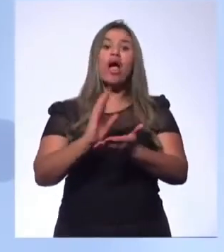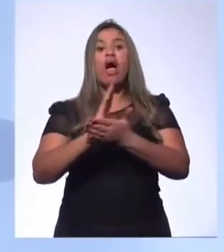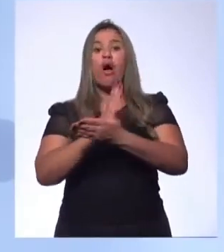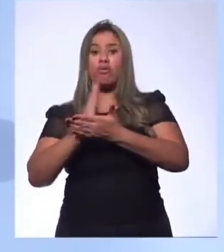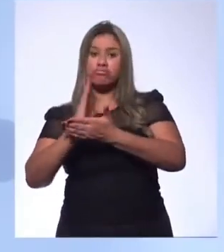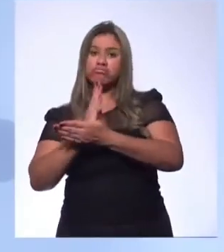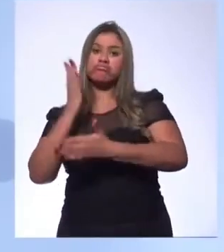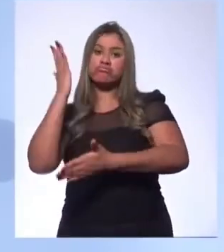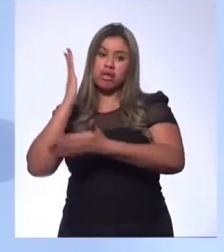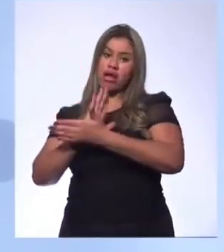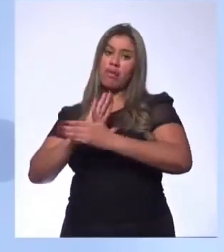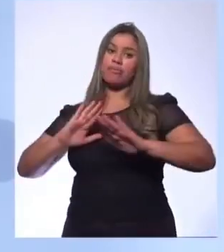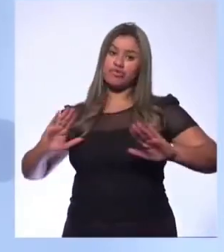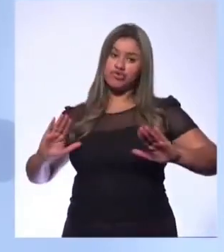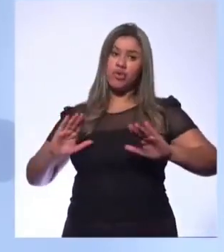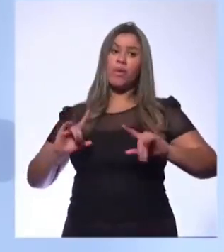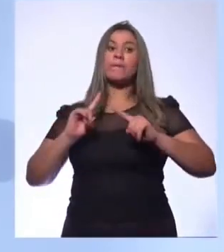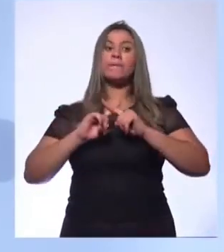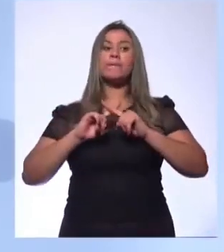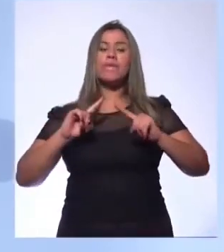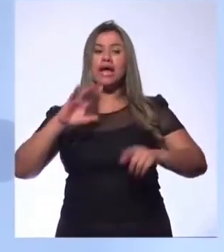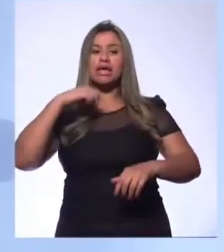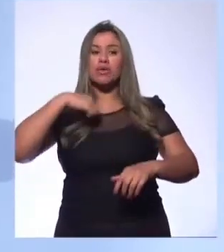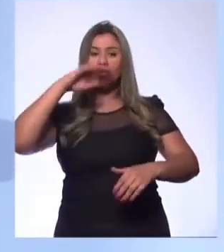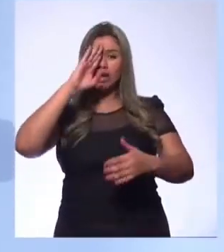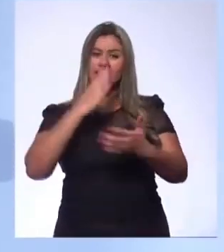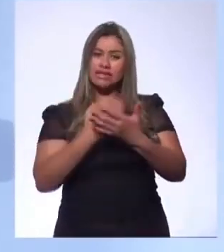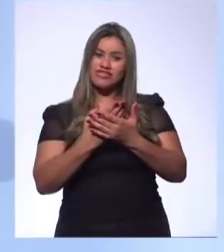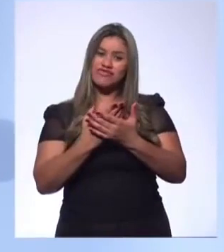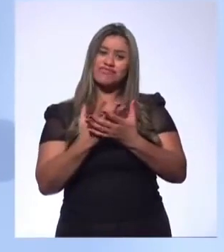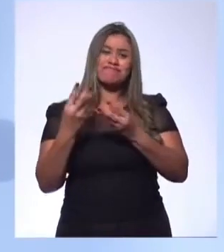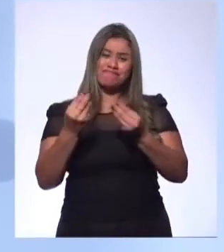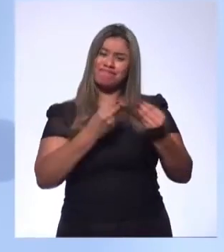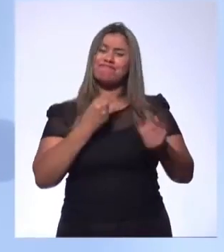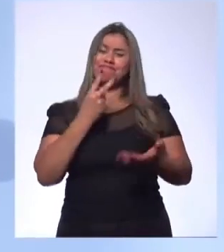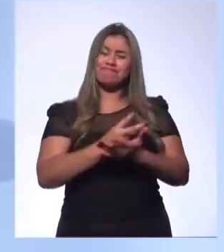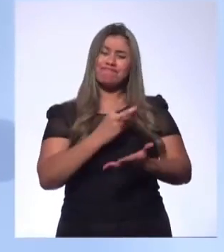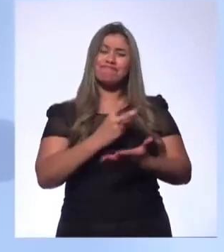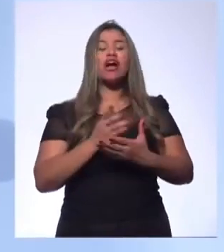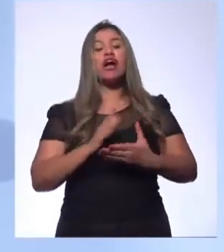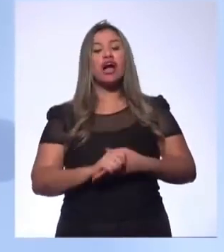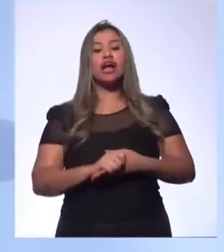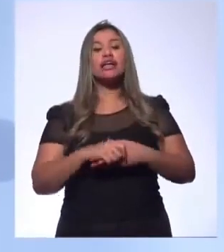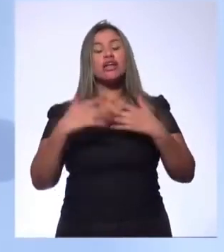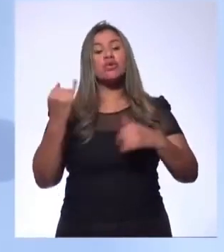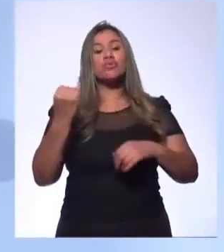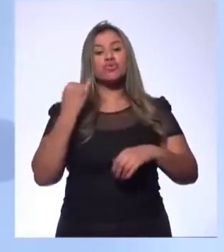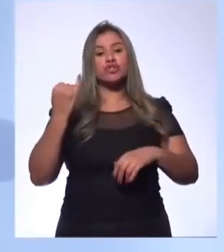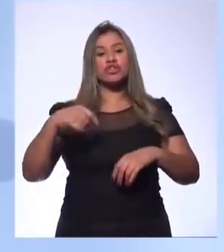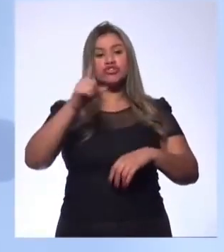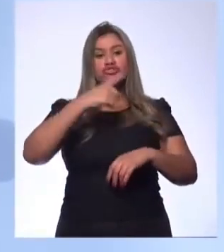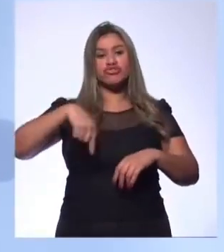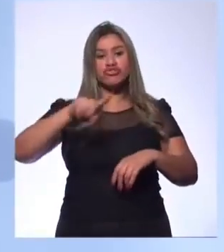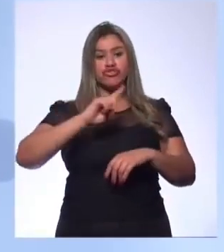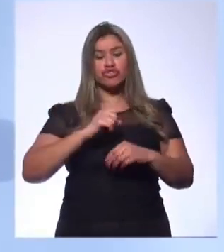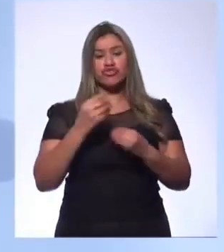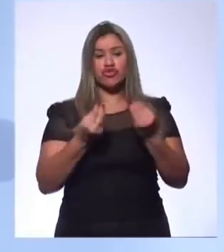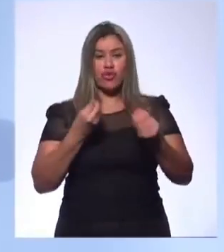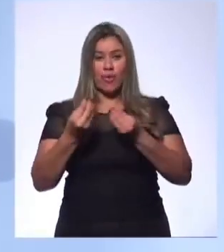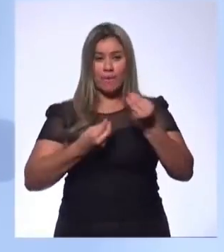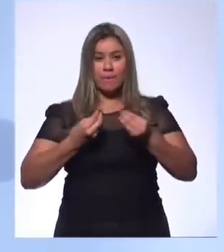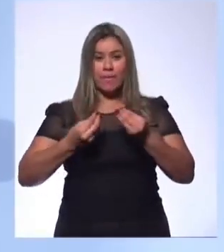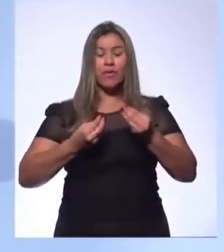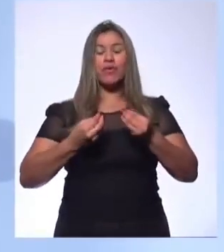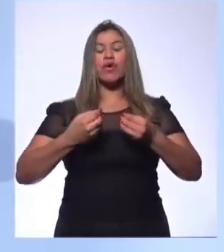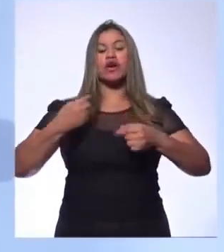bem, mas acredito que muitos dos que estão aí não. Então é importantíssimo. Quando nós, nas últimas aulas, trouxemos